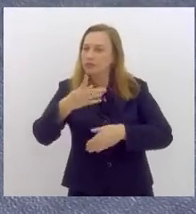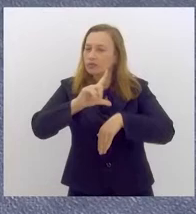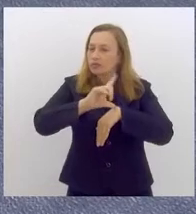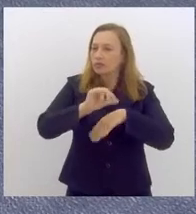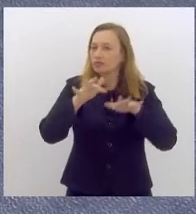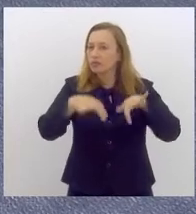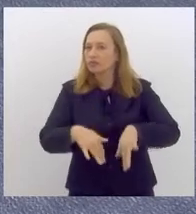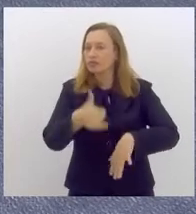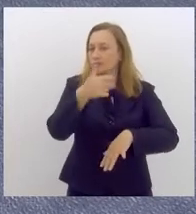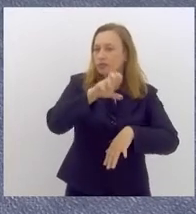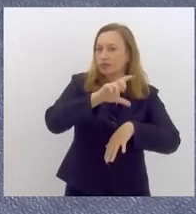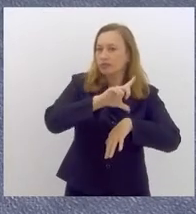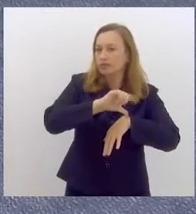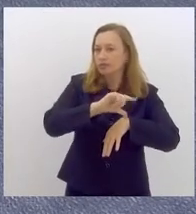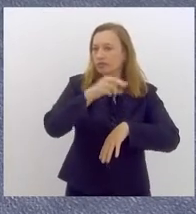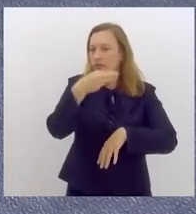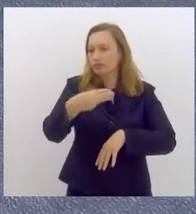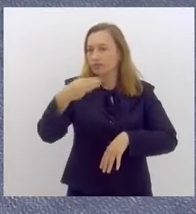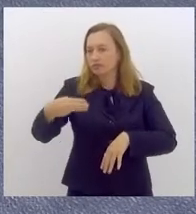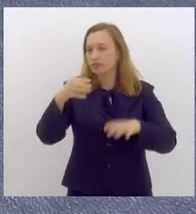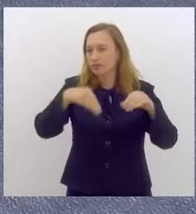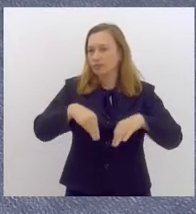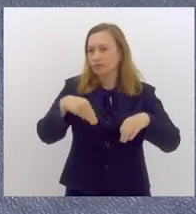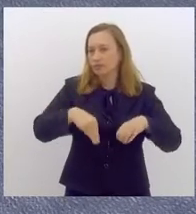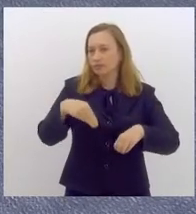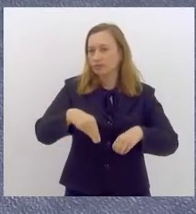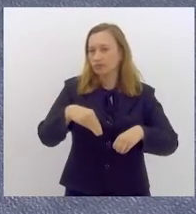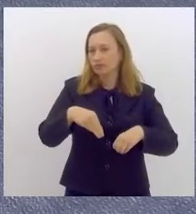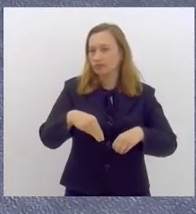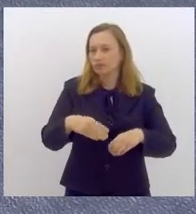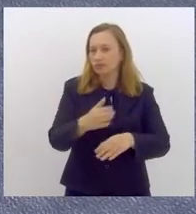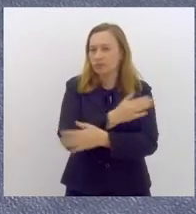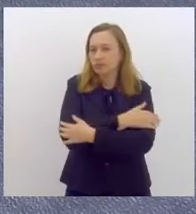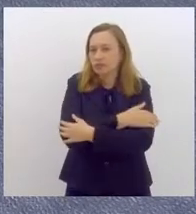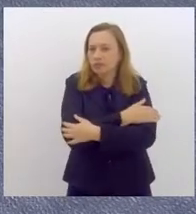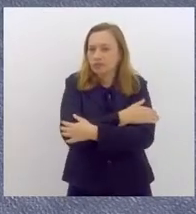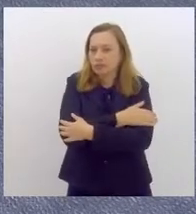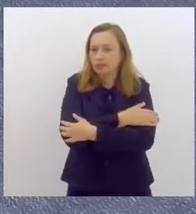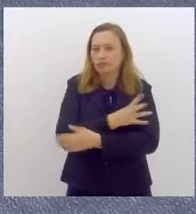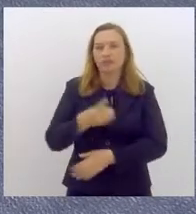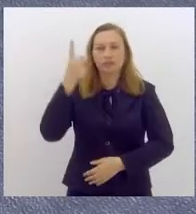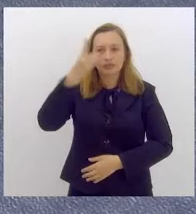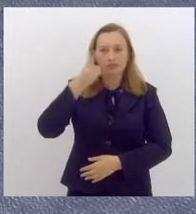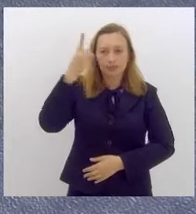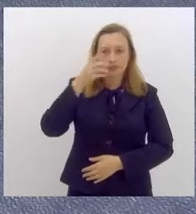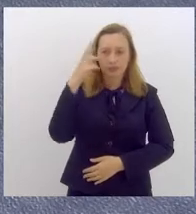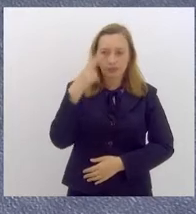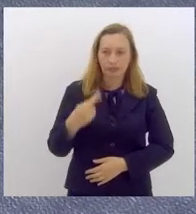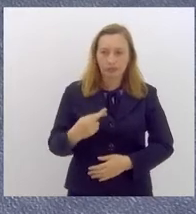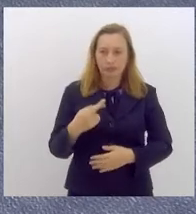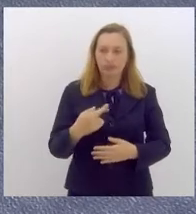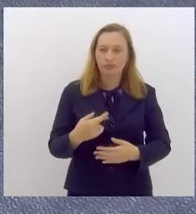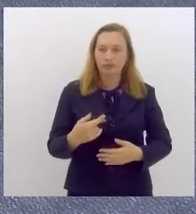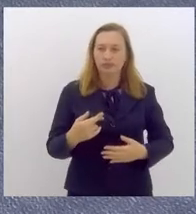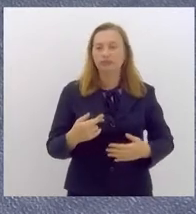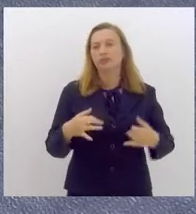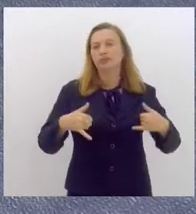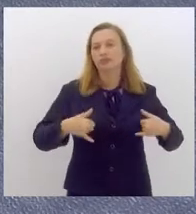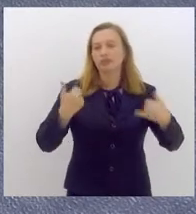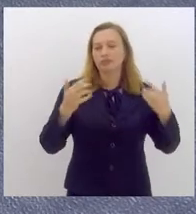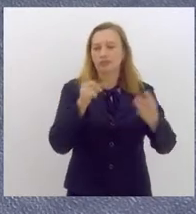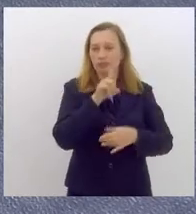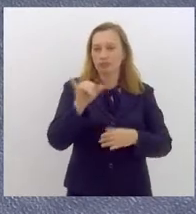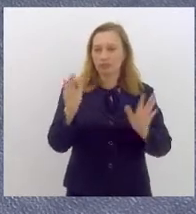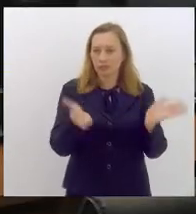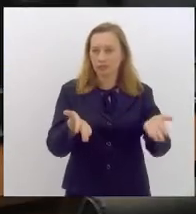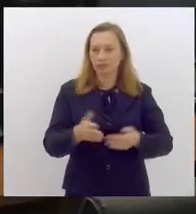encerrou-se às 15 horas e 33 minutos, com um abraço fraterno à deputada Renata Souza, nossa queridíssima aniversariante